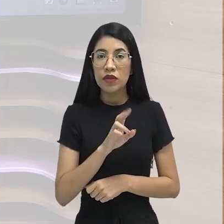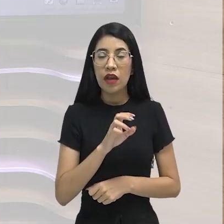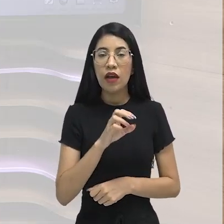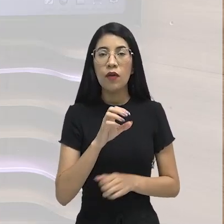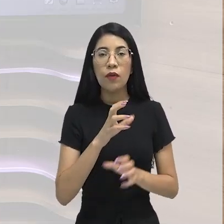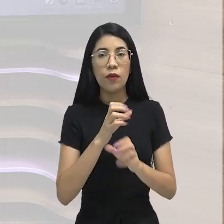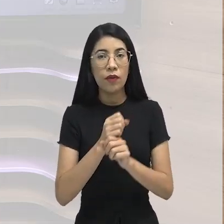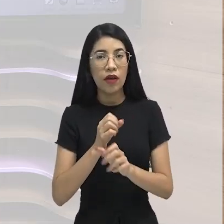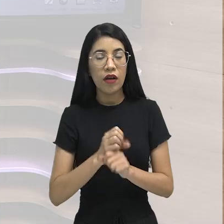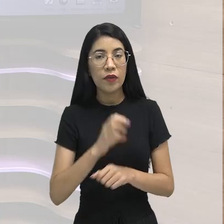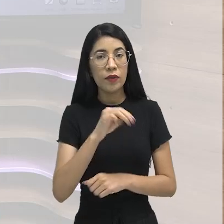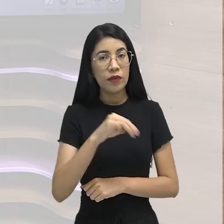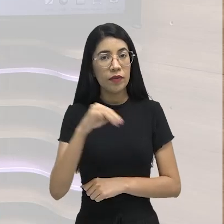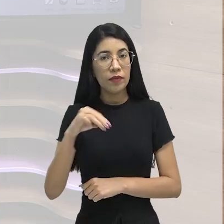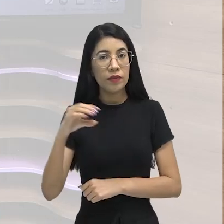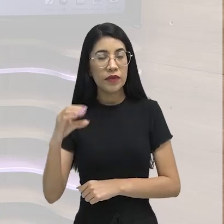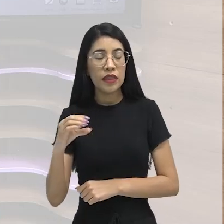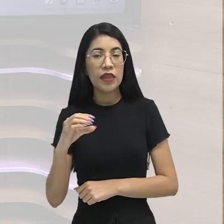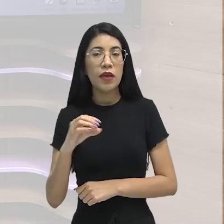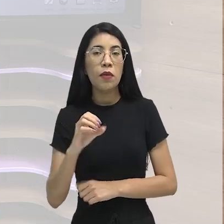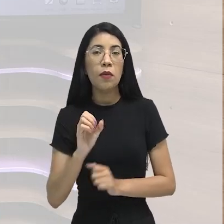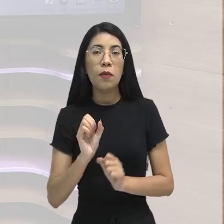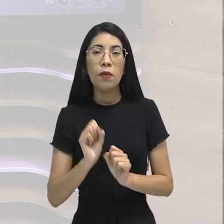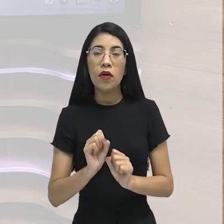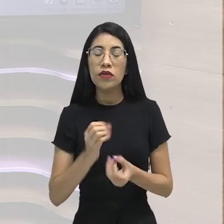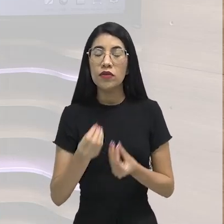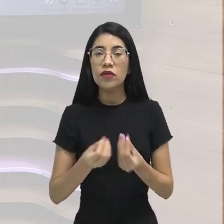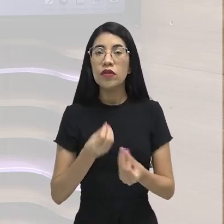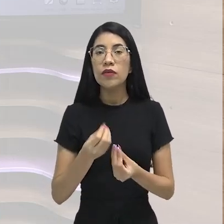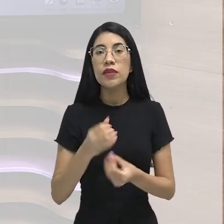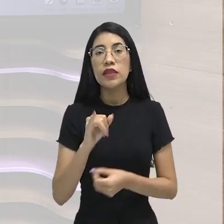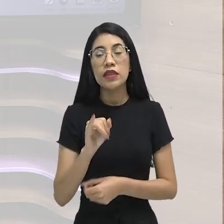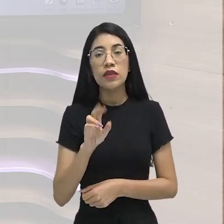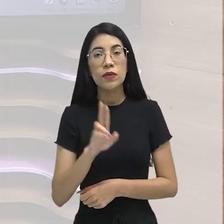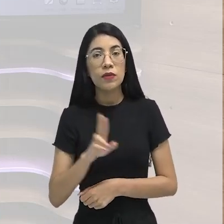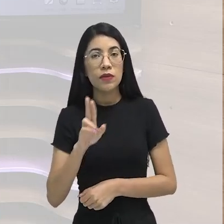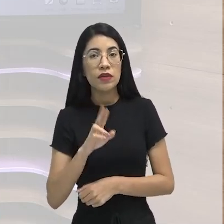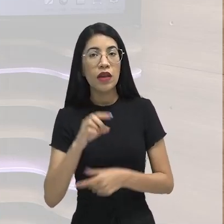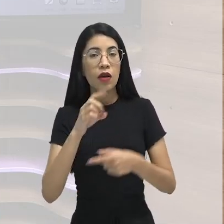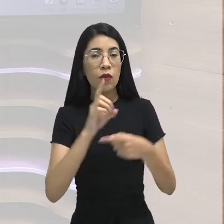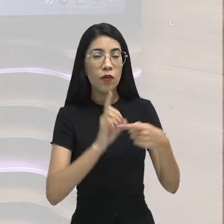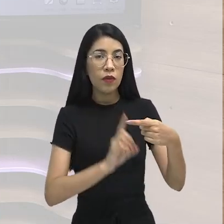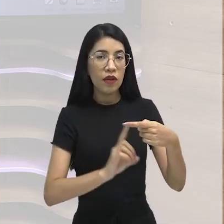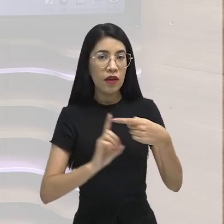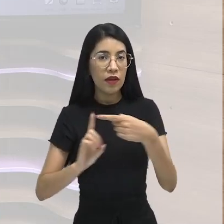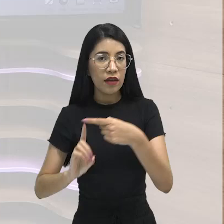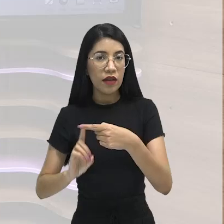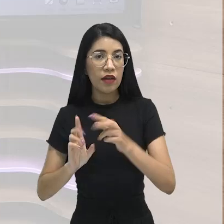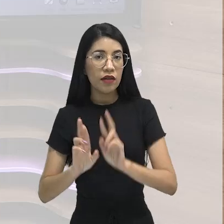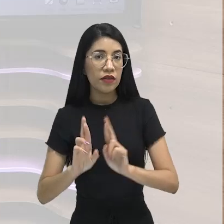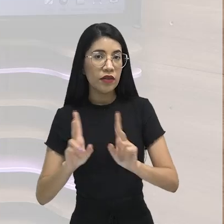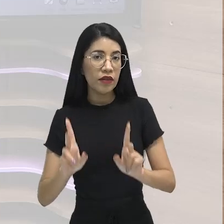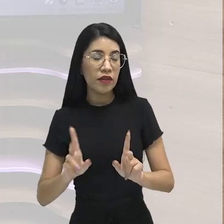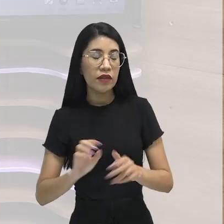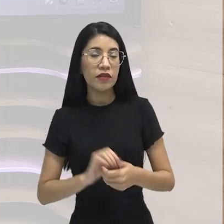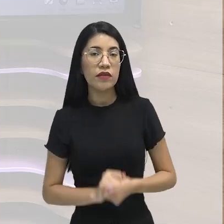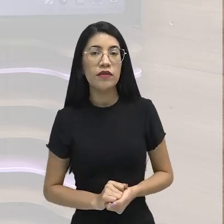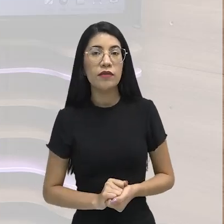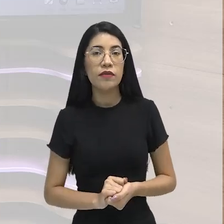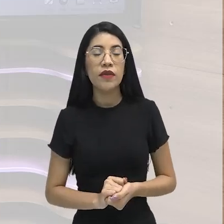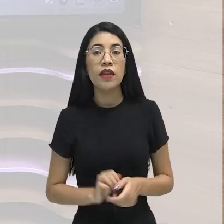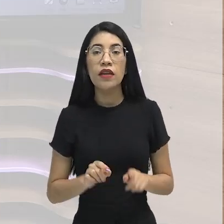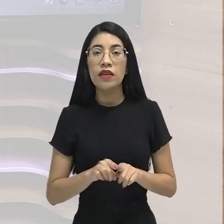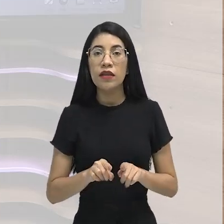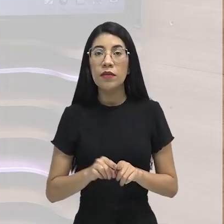MMC, só é possível quando a gente trabalha com denominadores diferentes. Outro detalhe